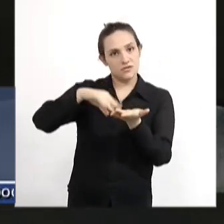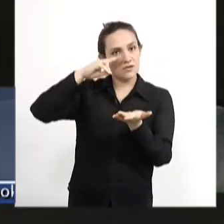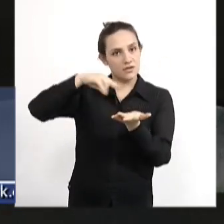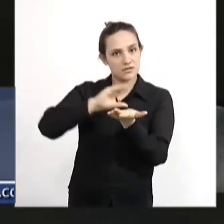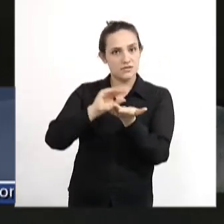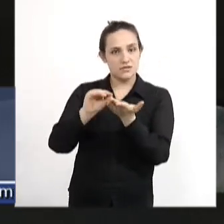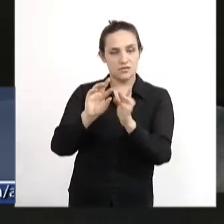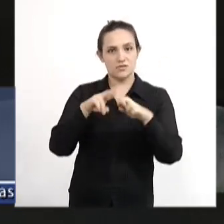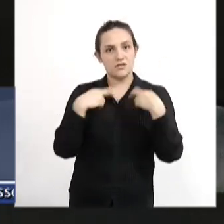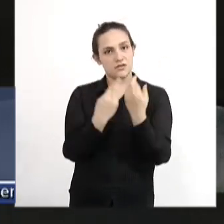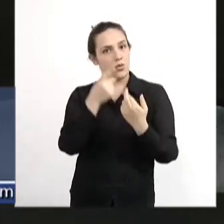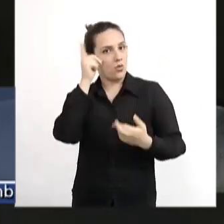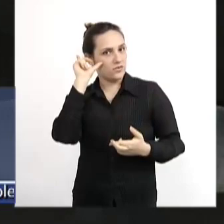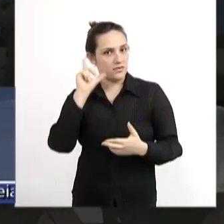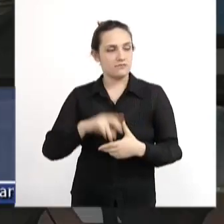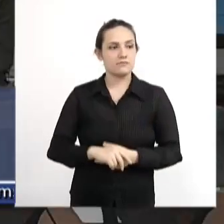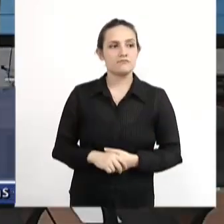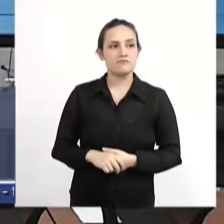ata da sessão anterior.